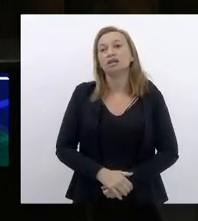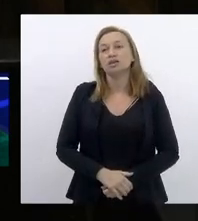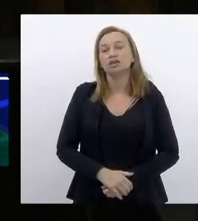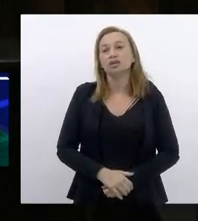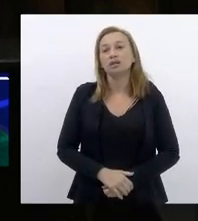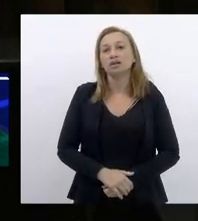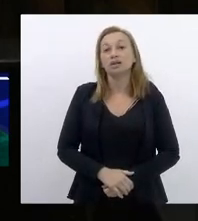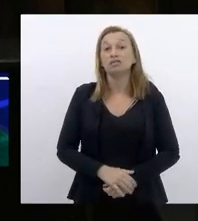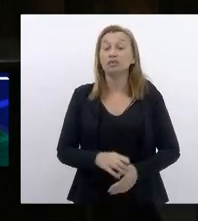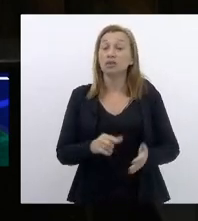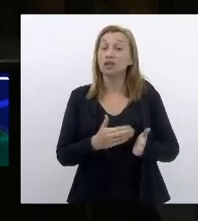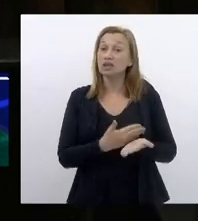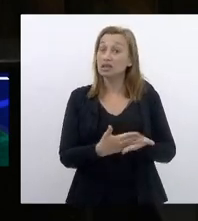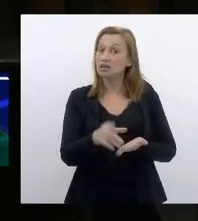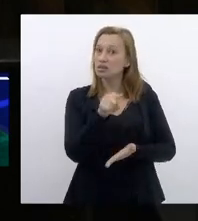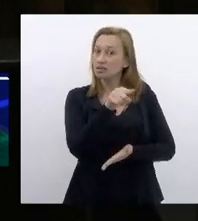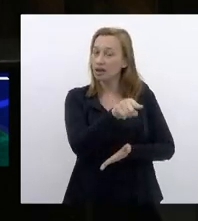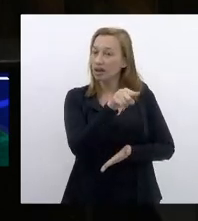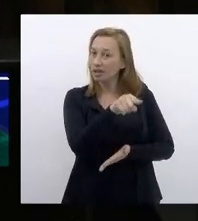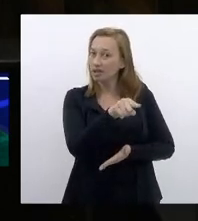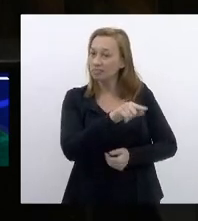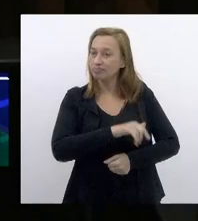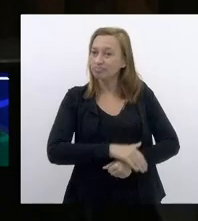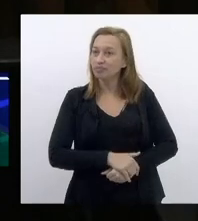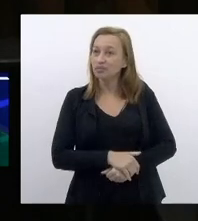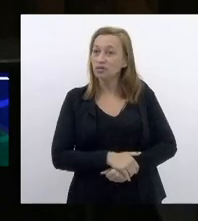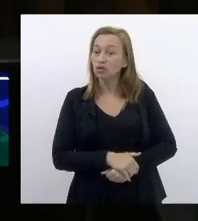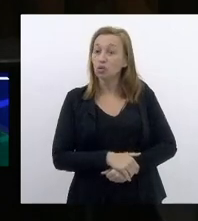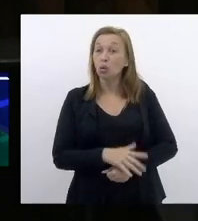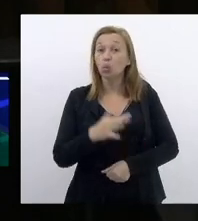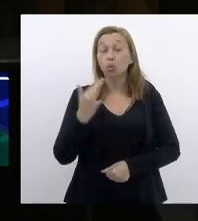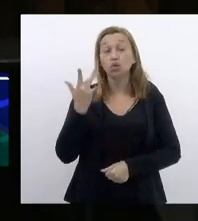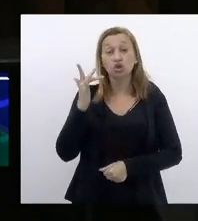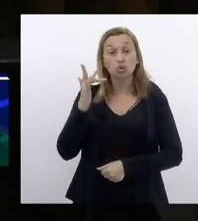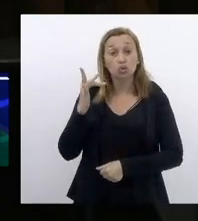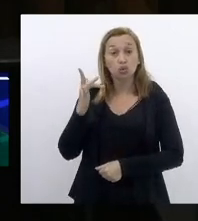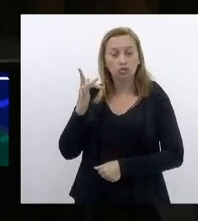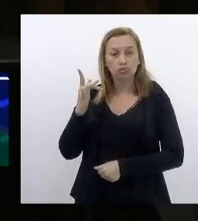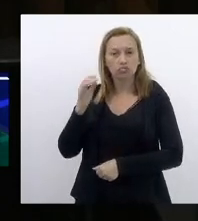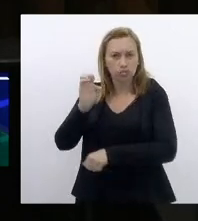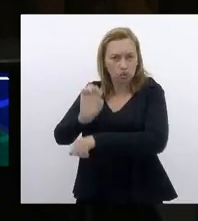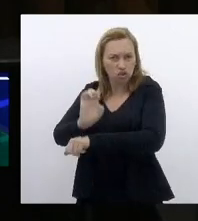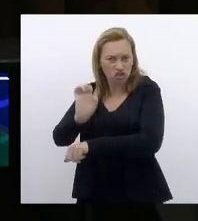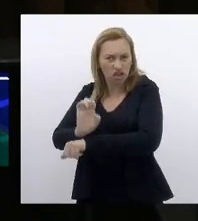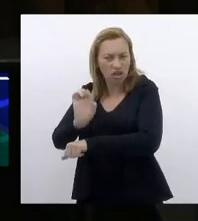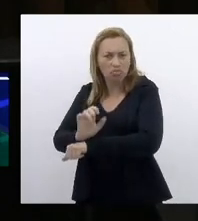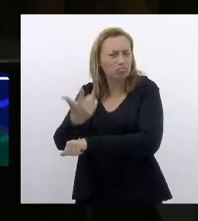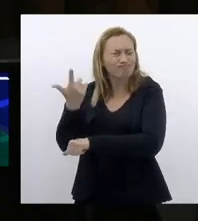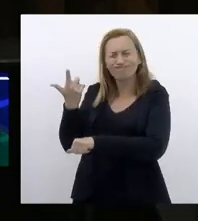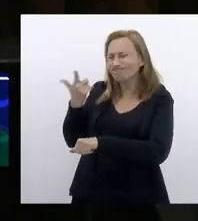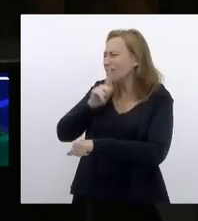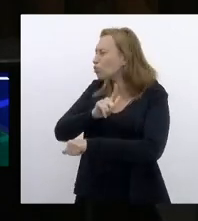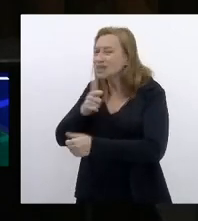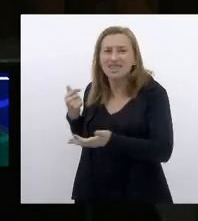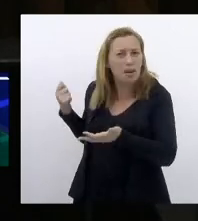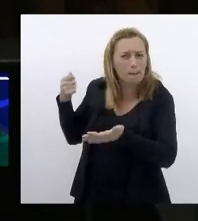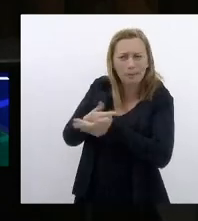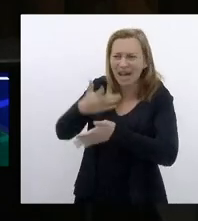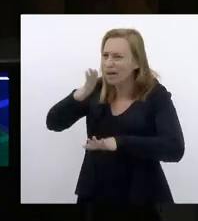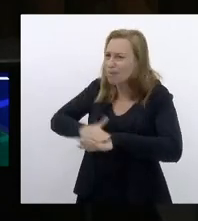E, a partir daí, o Tesouro do Estado não conseguia pagar